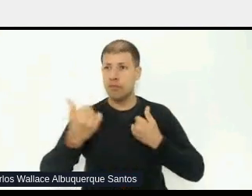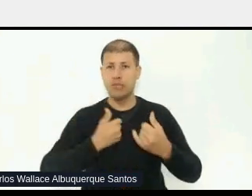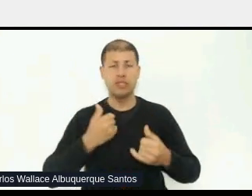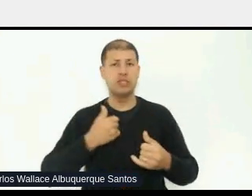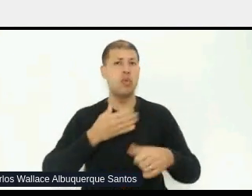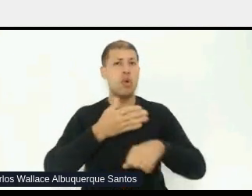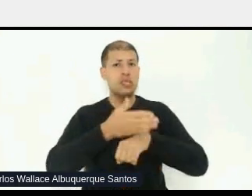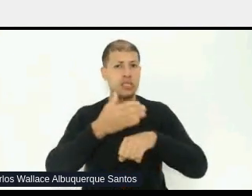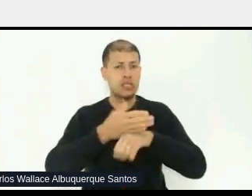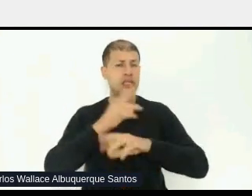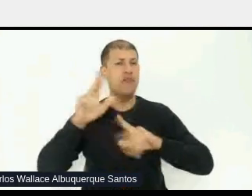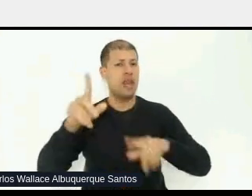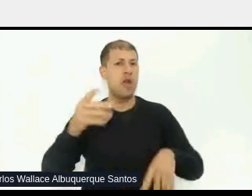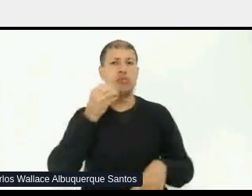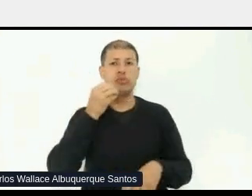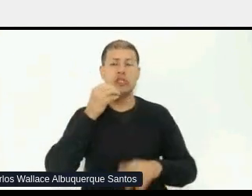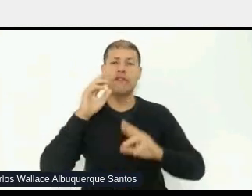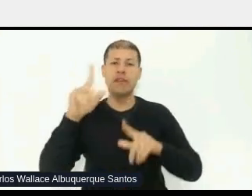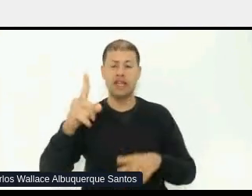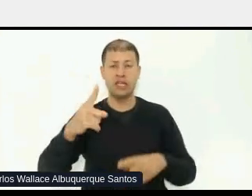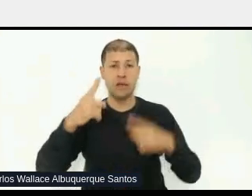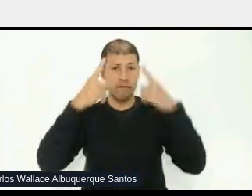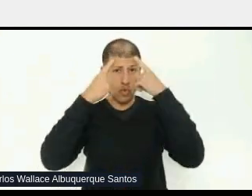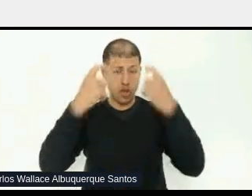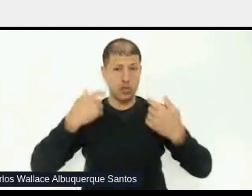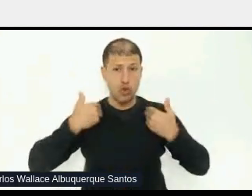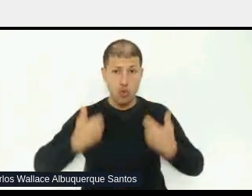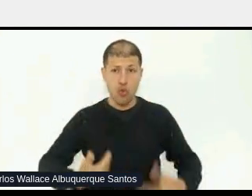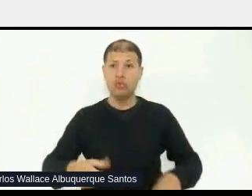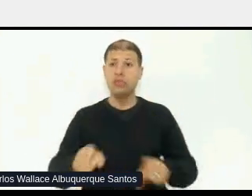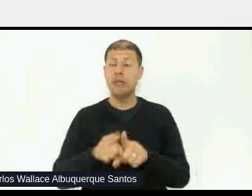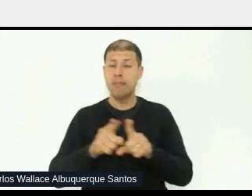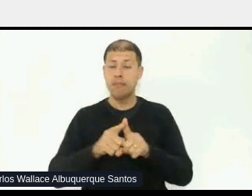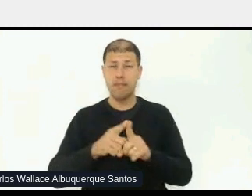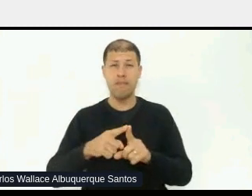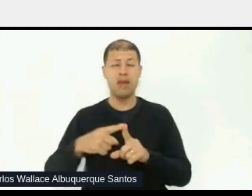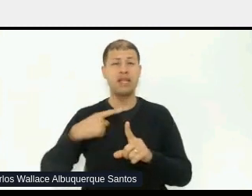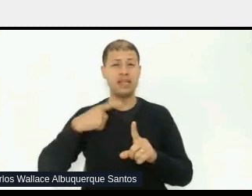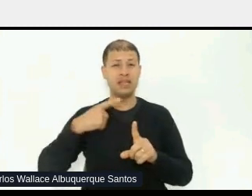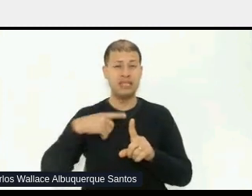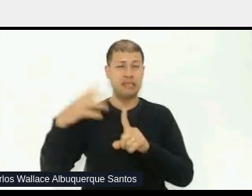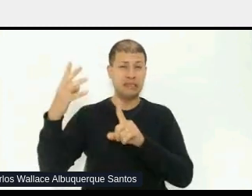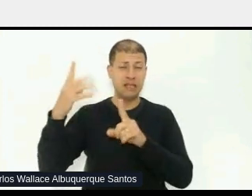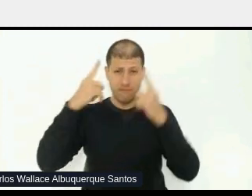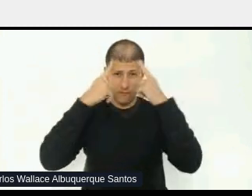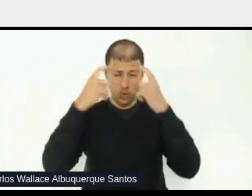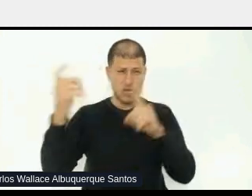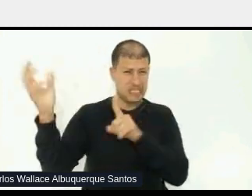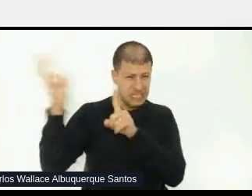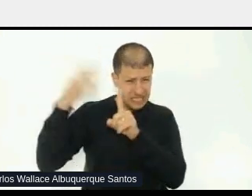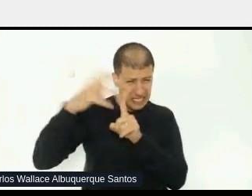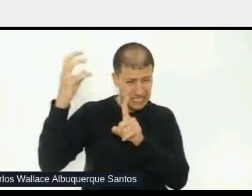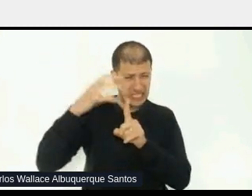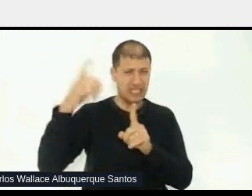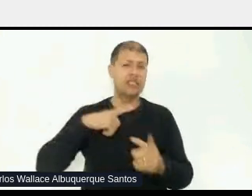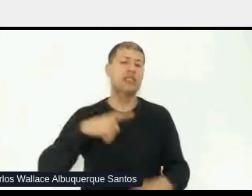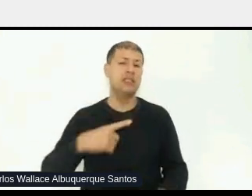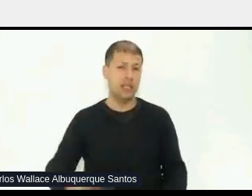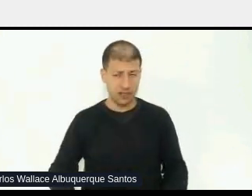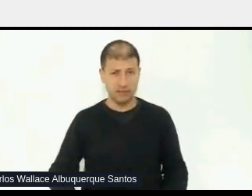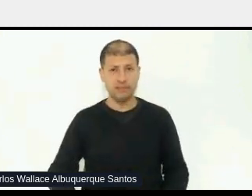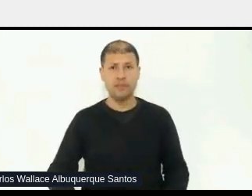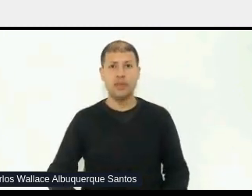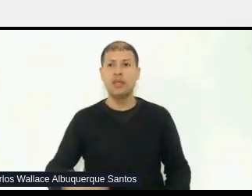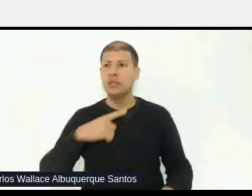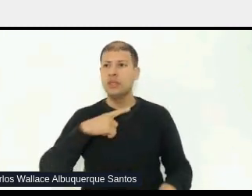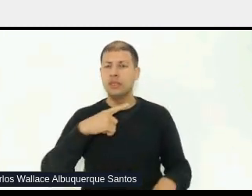a violência física e violência psicológica, a gente viu alguns depoimentos aqui no painel relacionados a isso, desvantagem